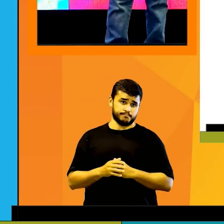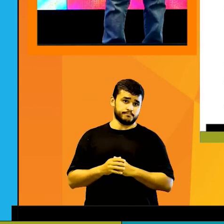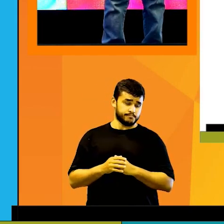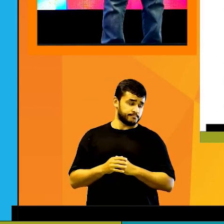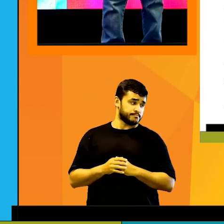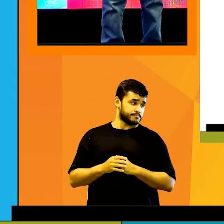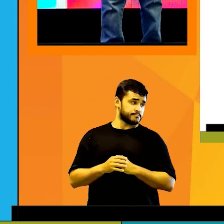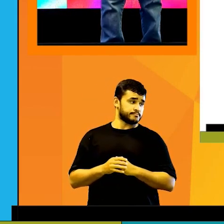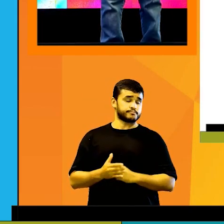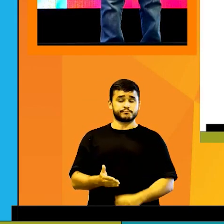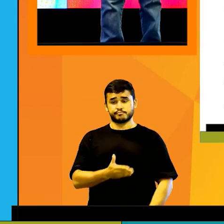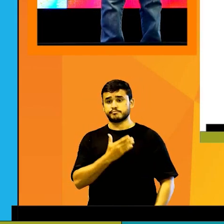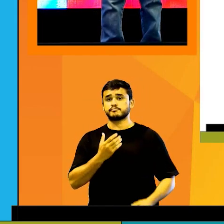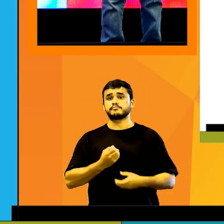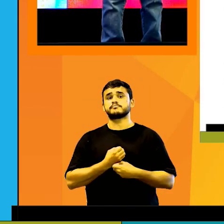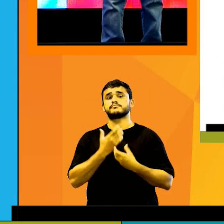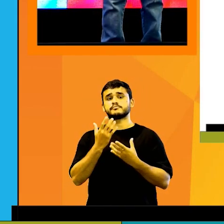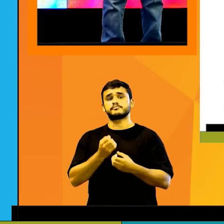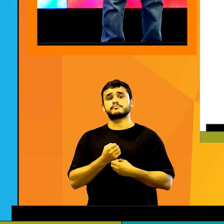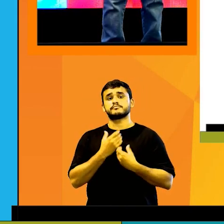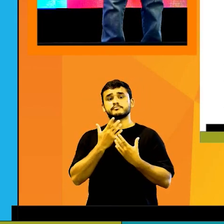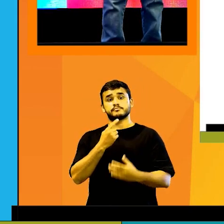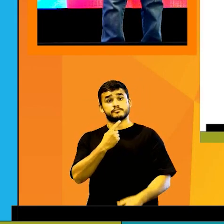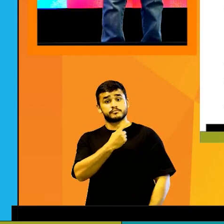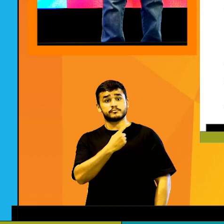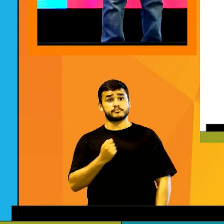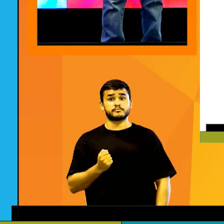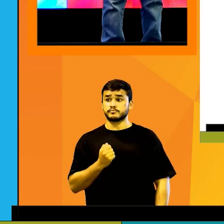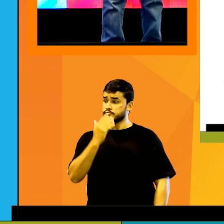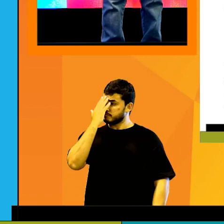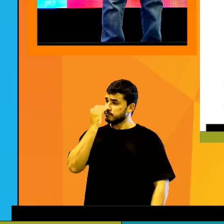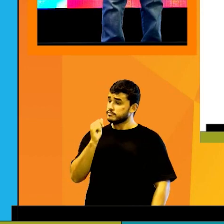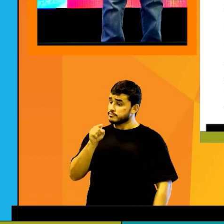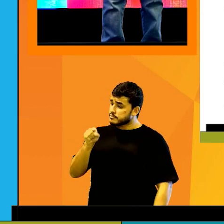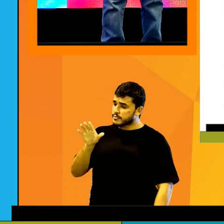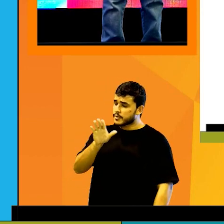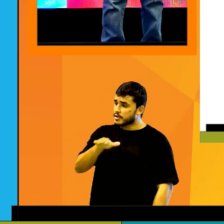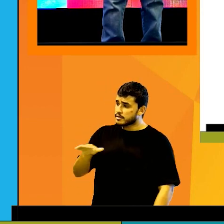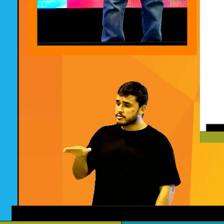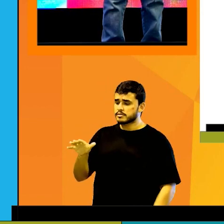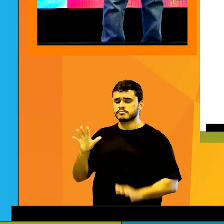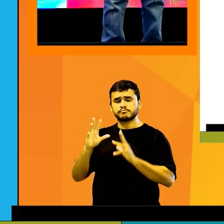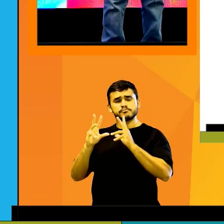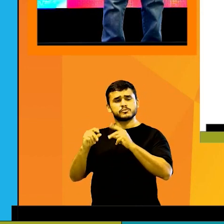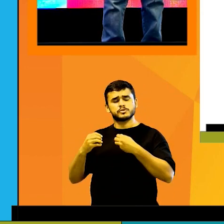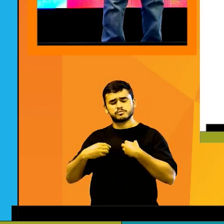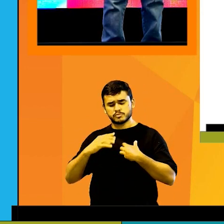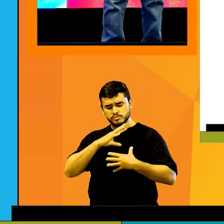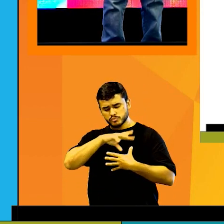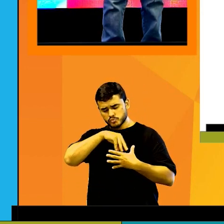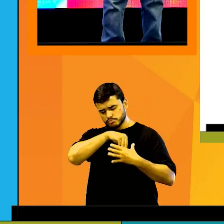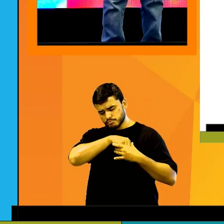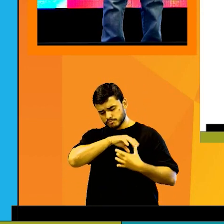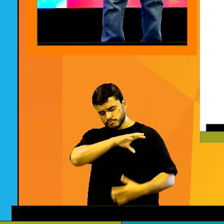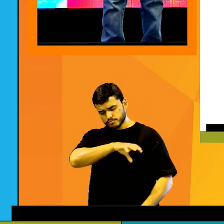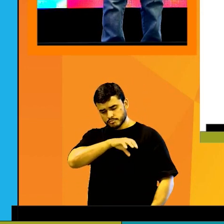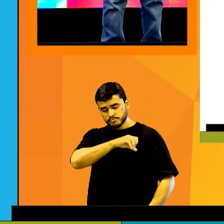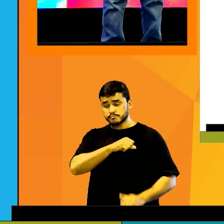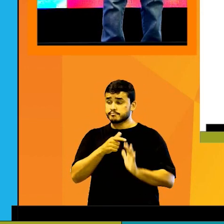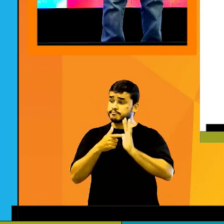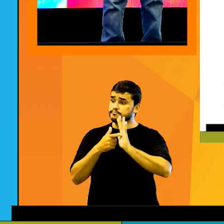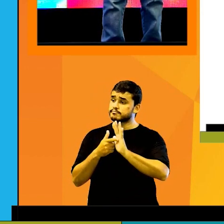O laço de fita. Não sabes, criança, estou louco de amores, prendi meus afetos, formosa